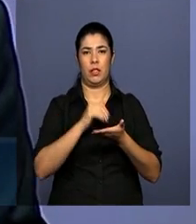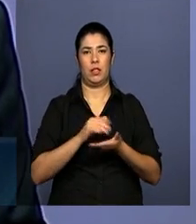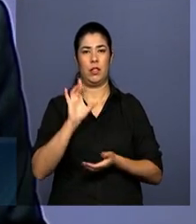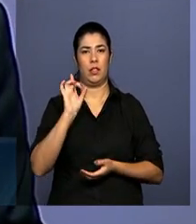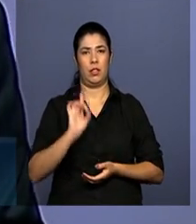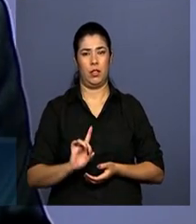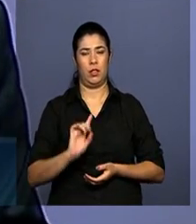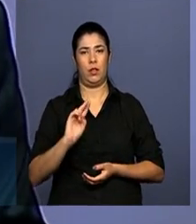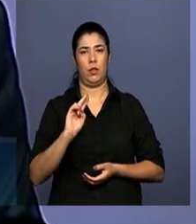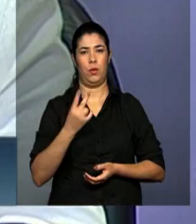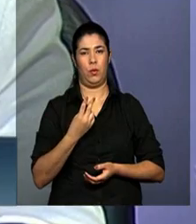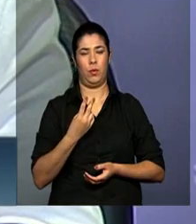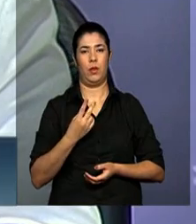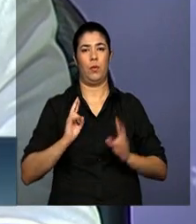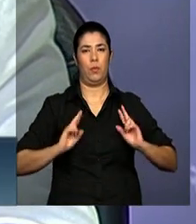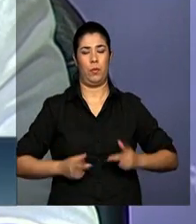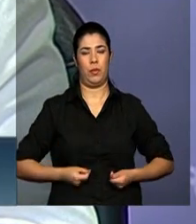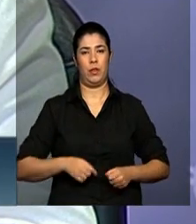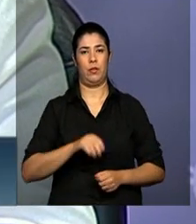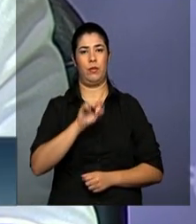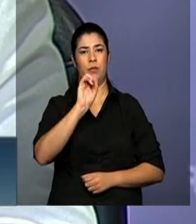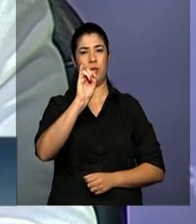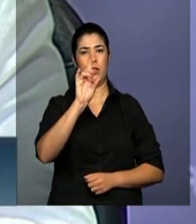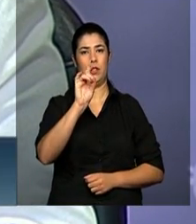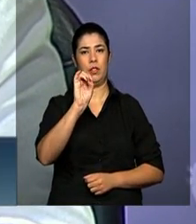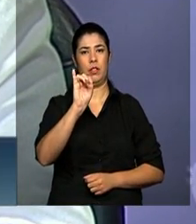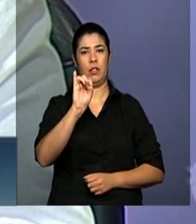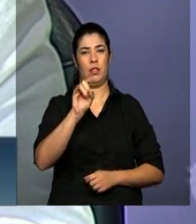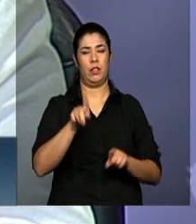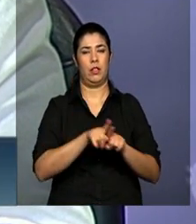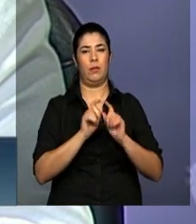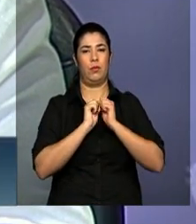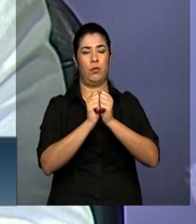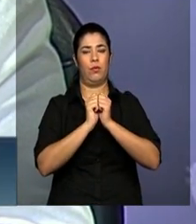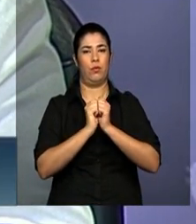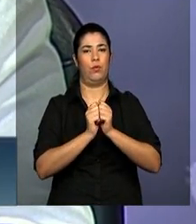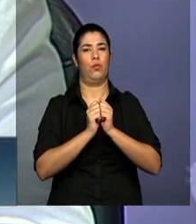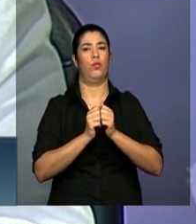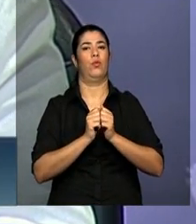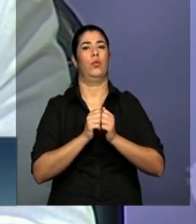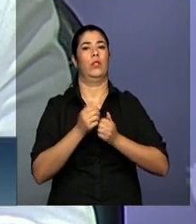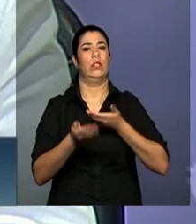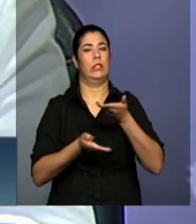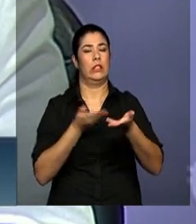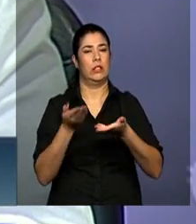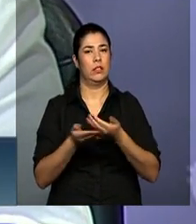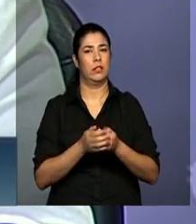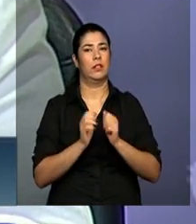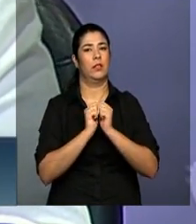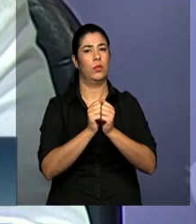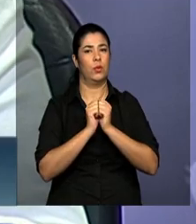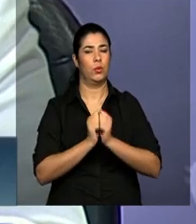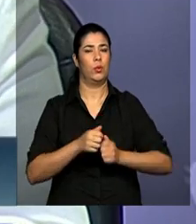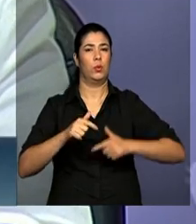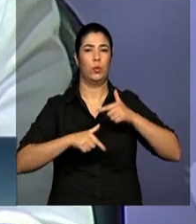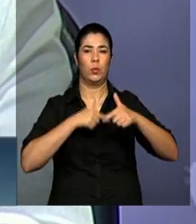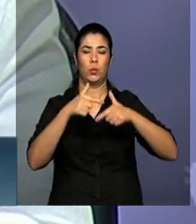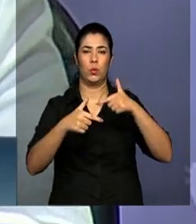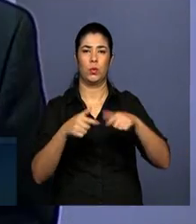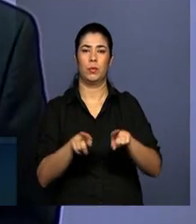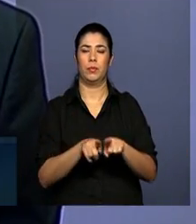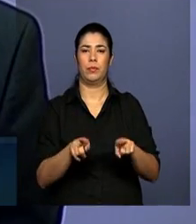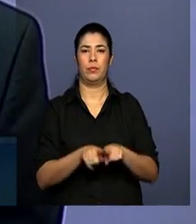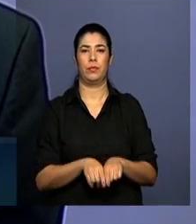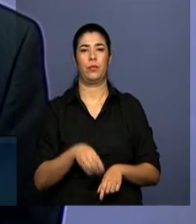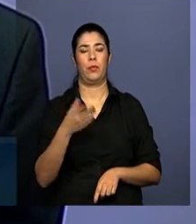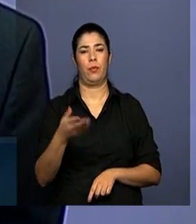da Presidência da República, Ideli Salvati, que tem sido também uma grande companheira, nós temos muitas causas em comuns, né, a